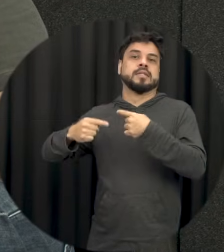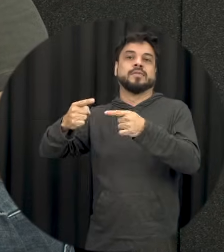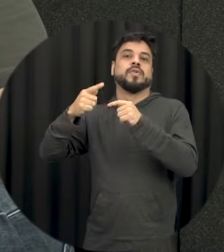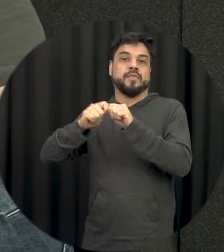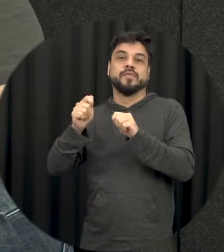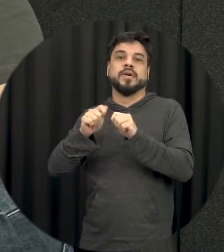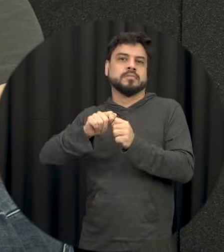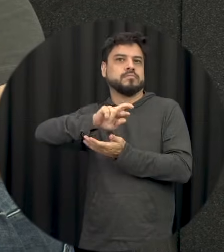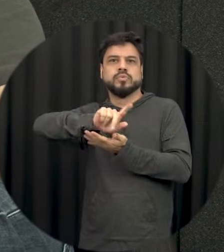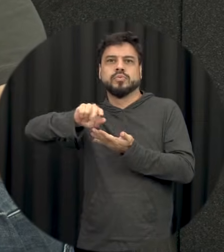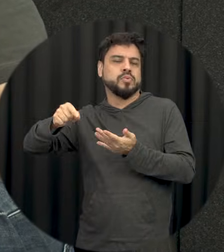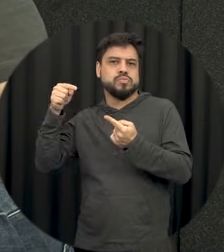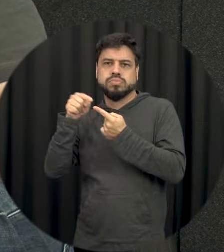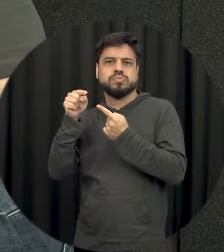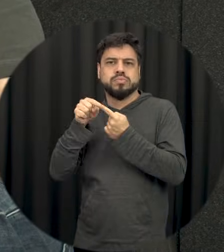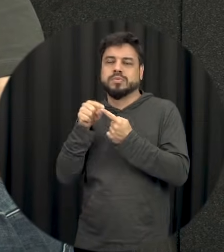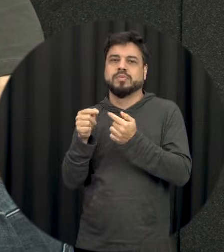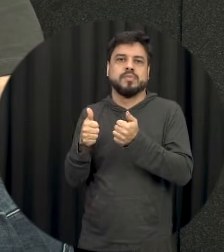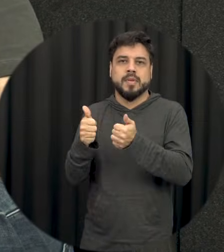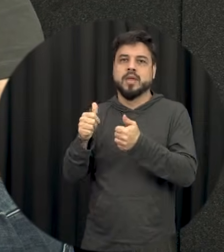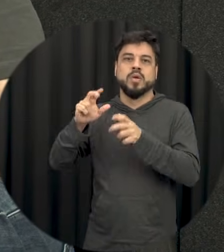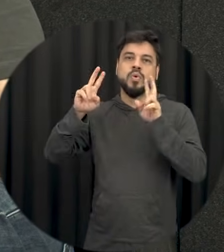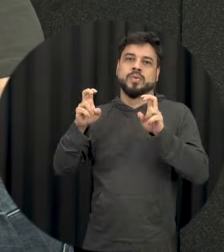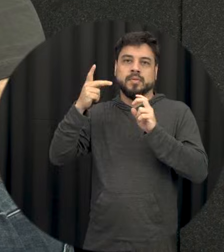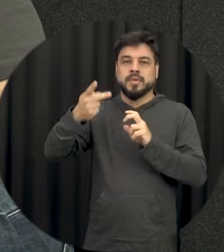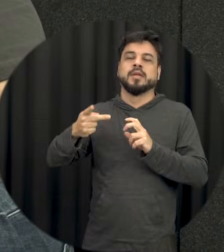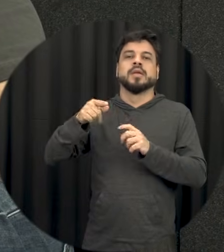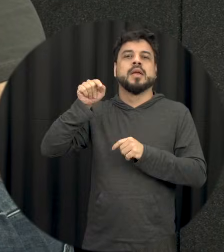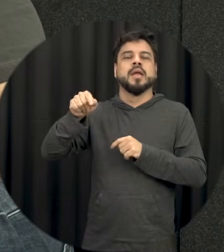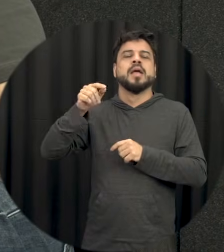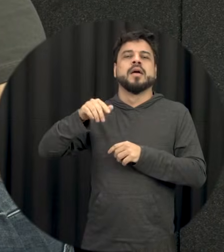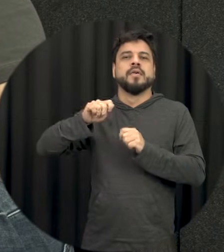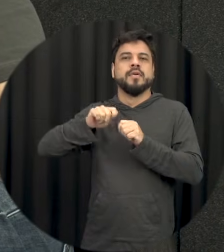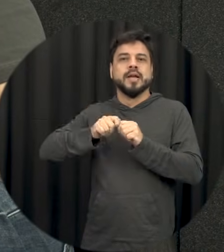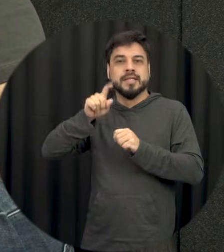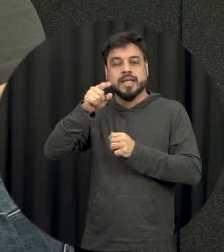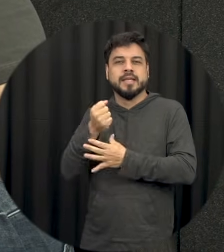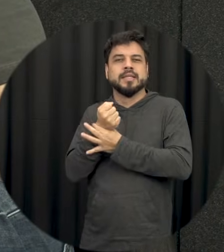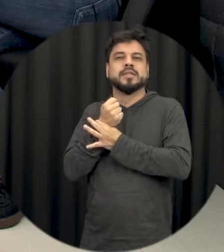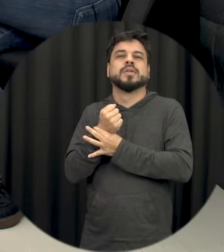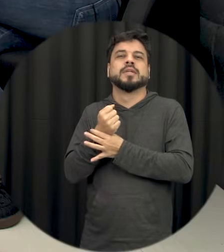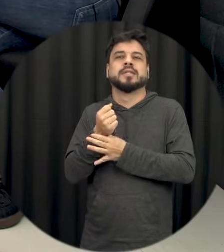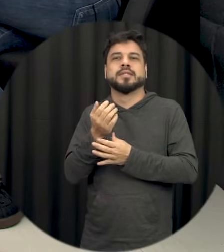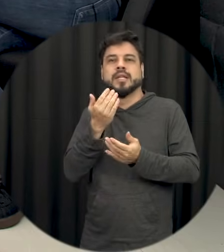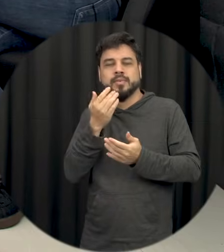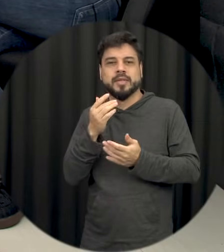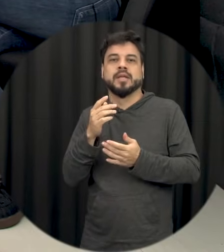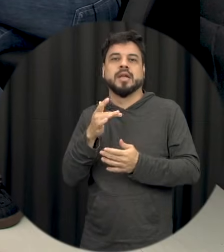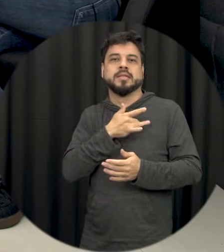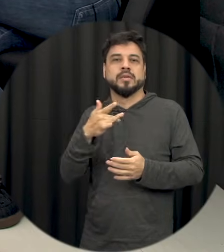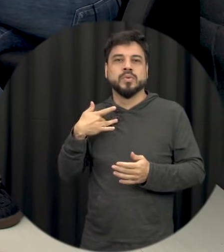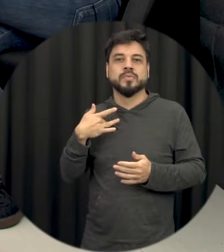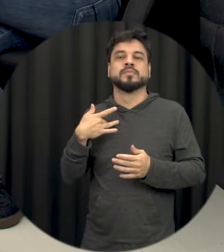tem tudo a ver com o tema principal que ela desenvolve, que é segurança alimentar e nutricional, né, soberania, segurança